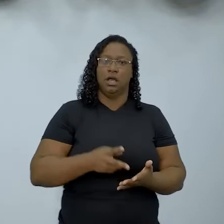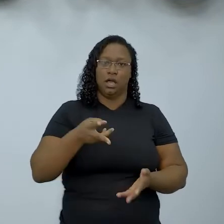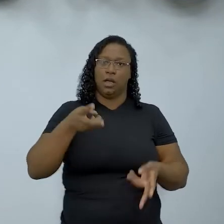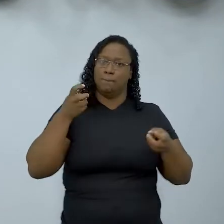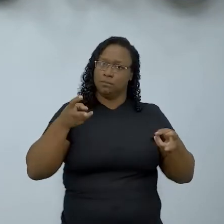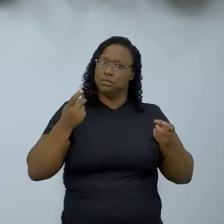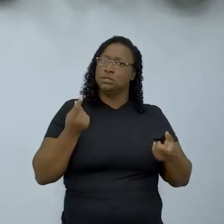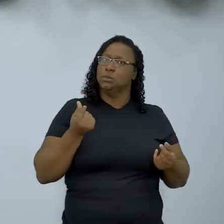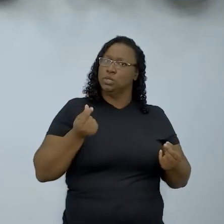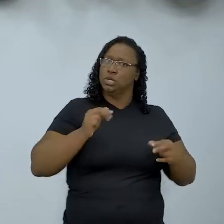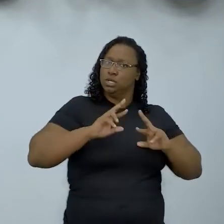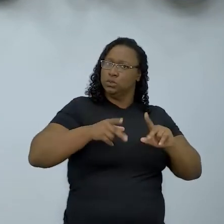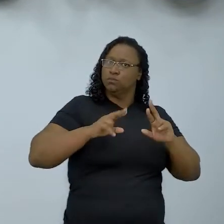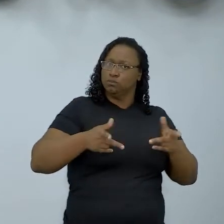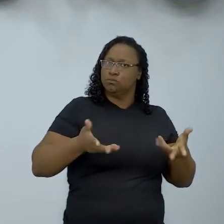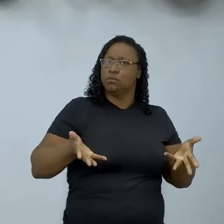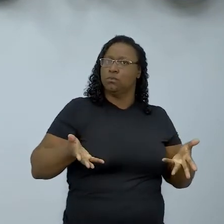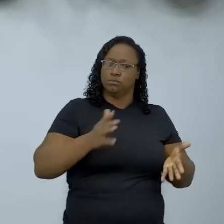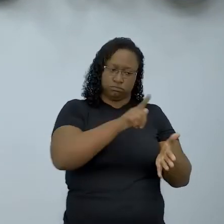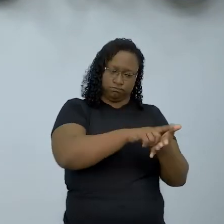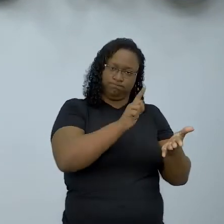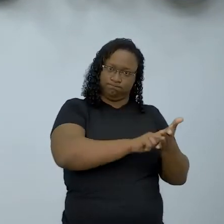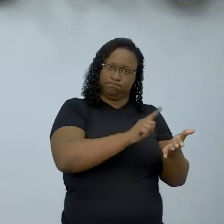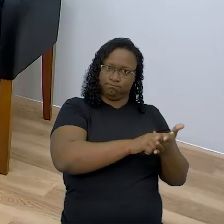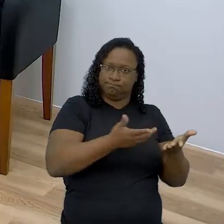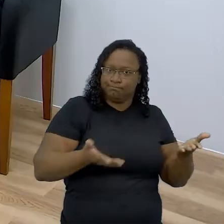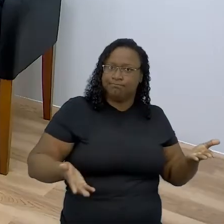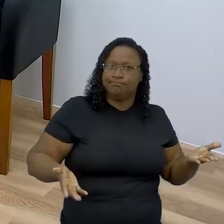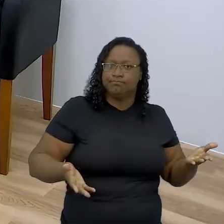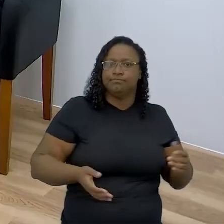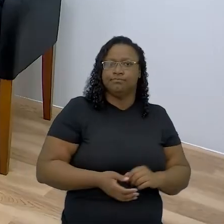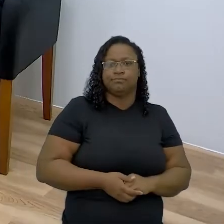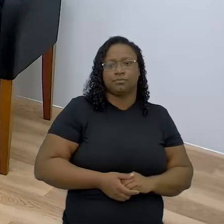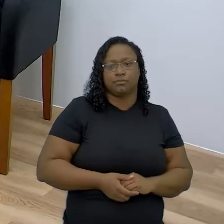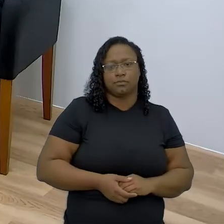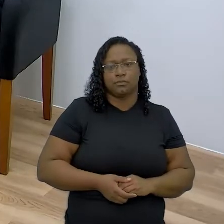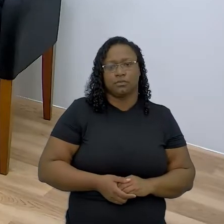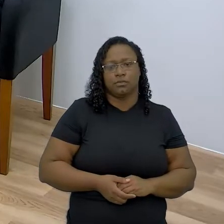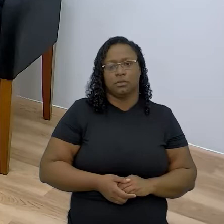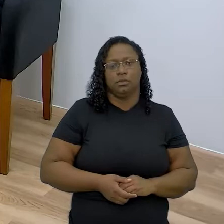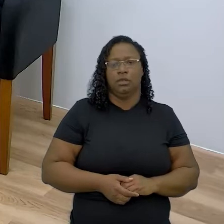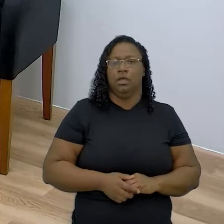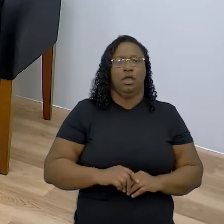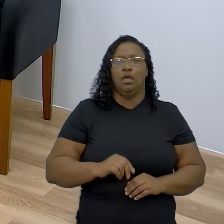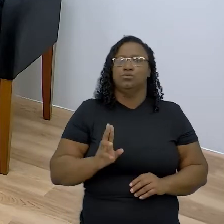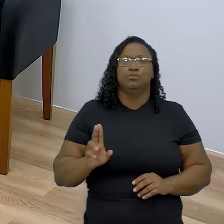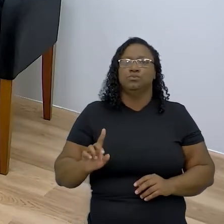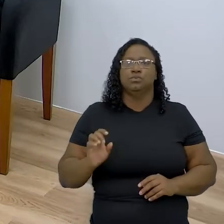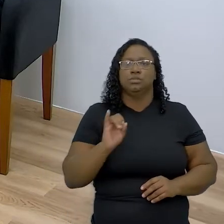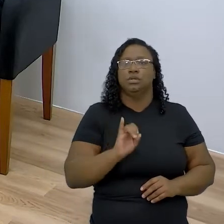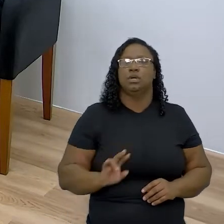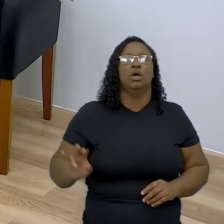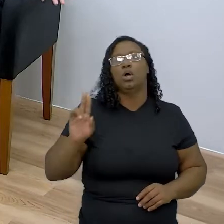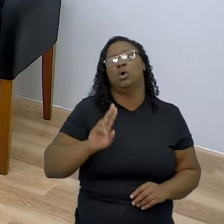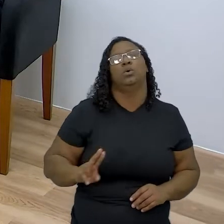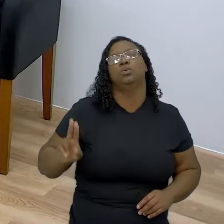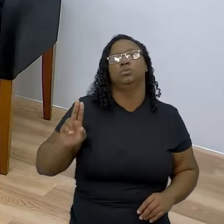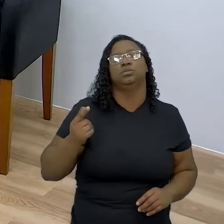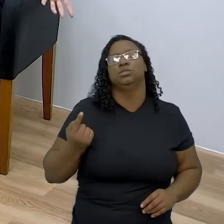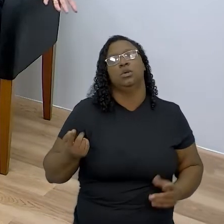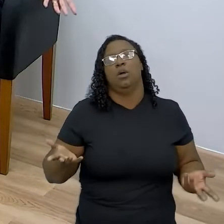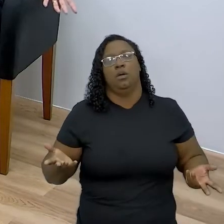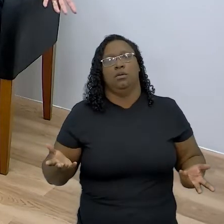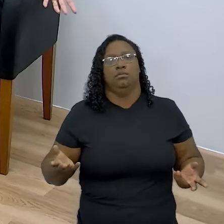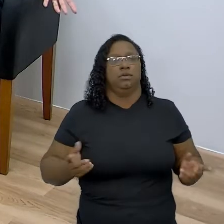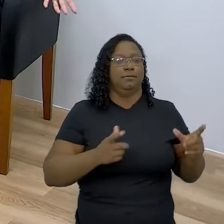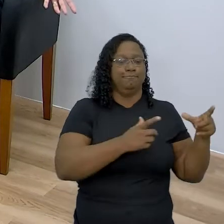troquei todas essas lâmpadas para LED, né? E aí faz tudo diferença LED. Também porque a gente não usa uma lâmpada só, né? Cada cômodo da casa a gente põe uma lâmpada, às vezes